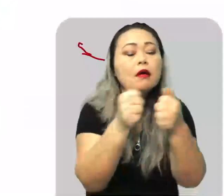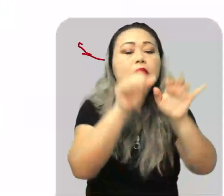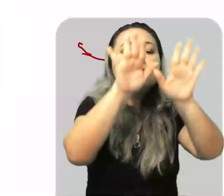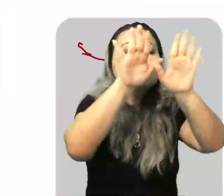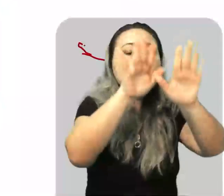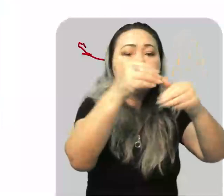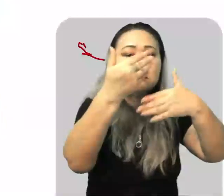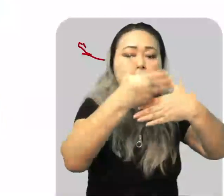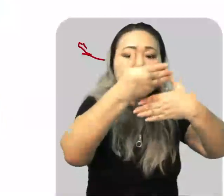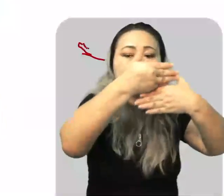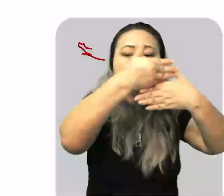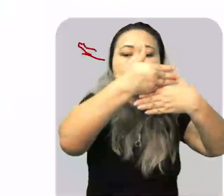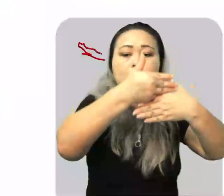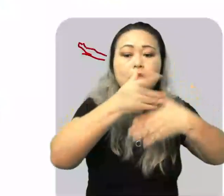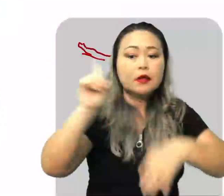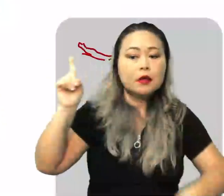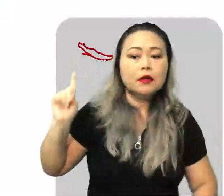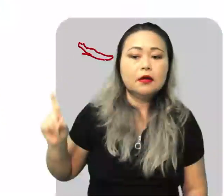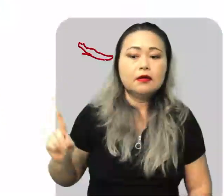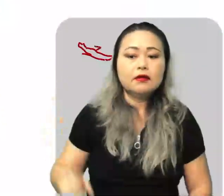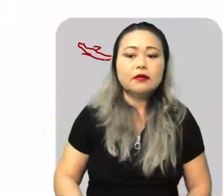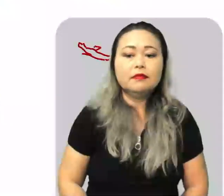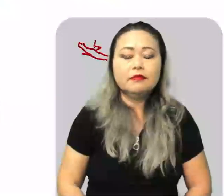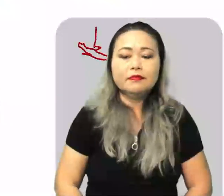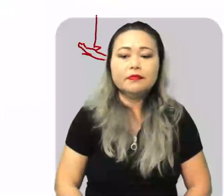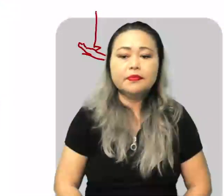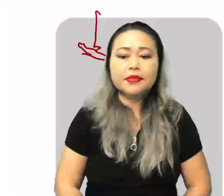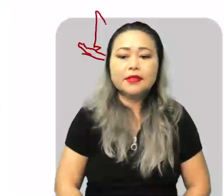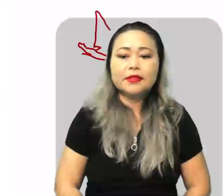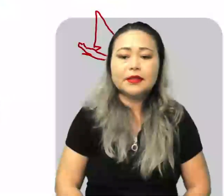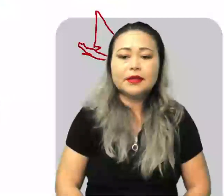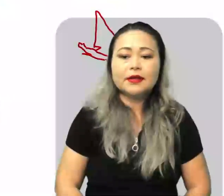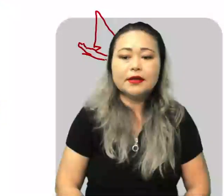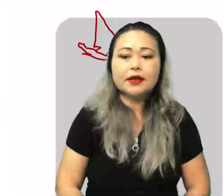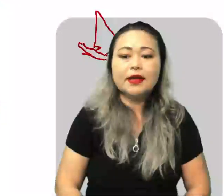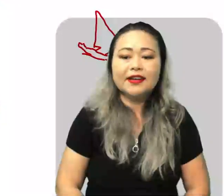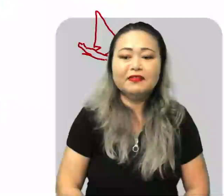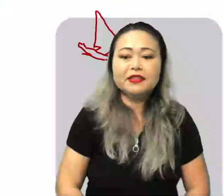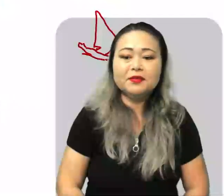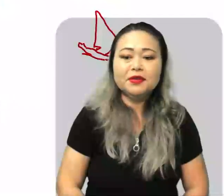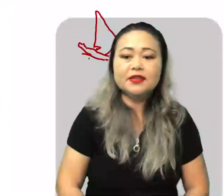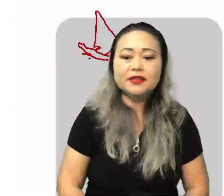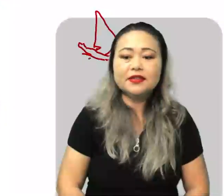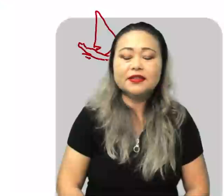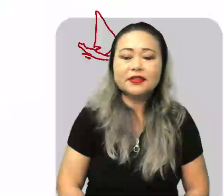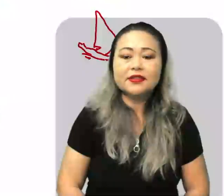ficar com ela. Eita, prof, vai passar vergonha, hein? Ela vai ficar ali, ó.